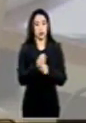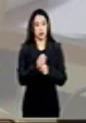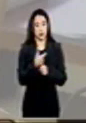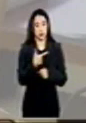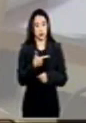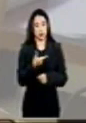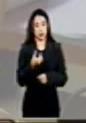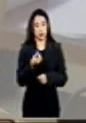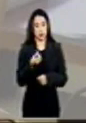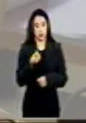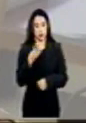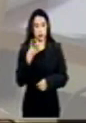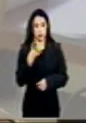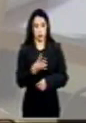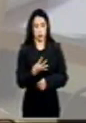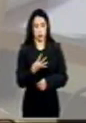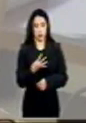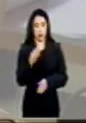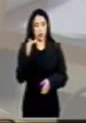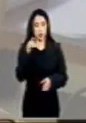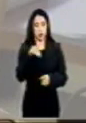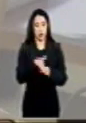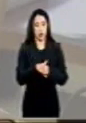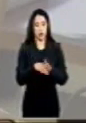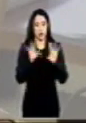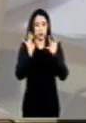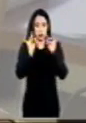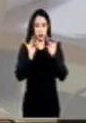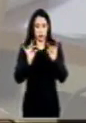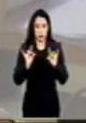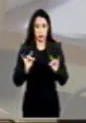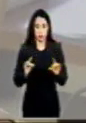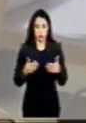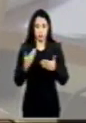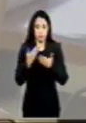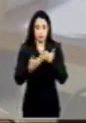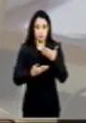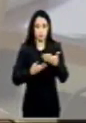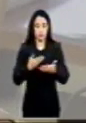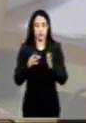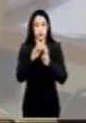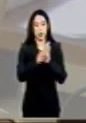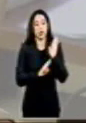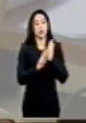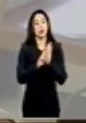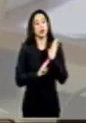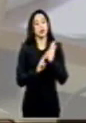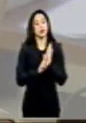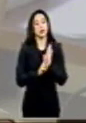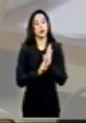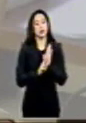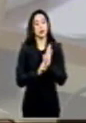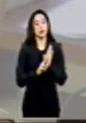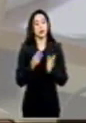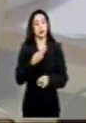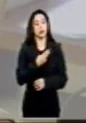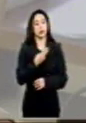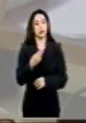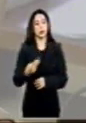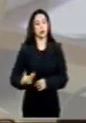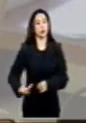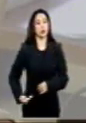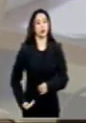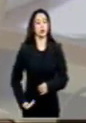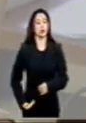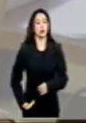pleno, cito no voto o detalhamento respectivo da relatoria do então eminente